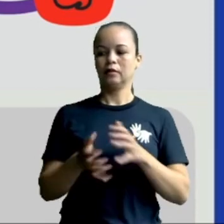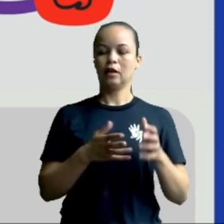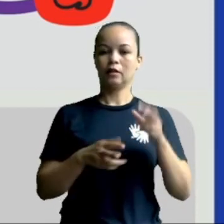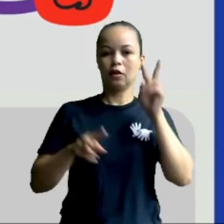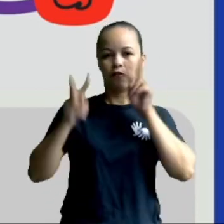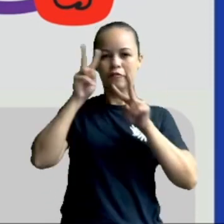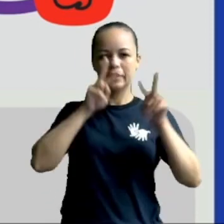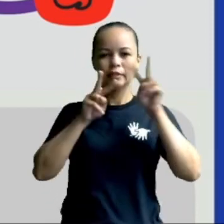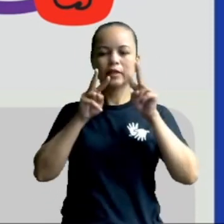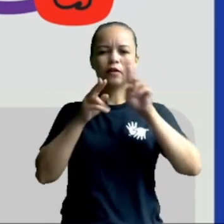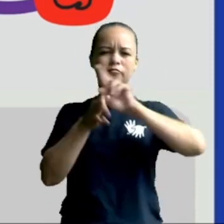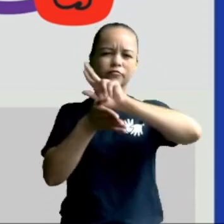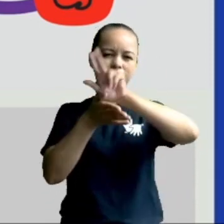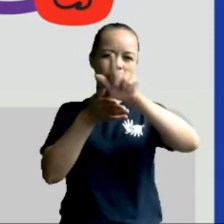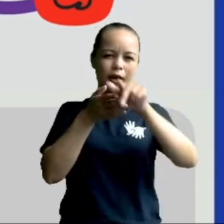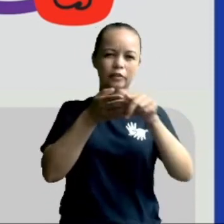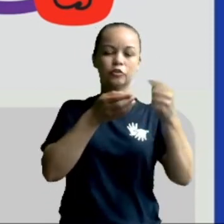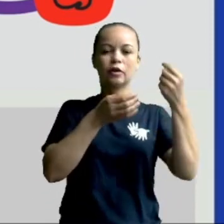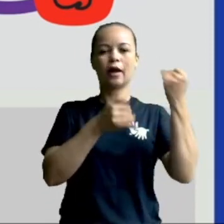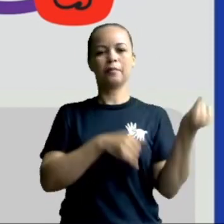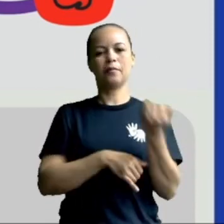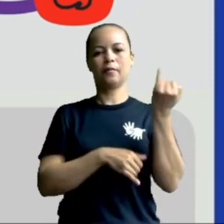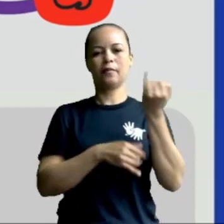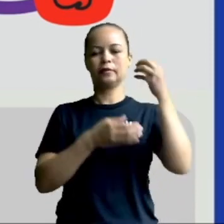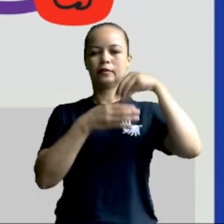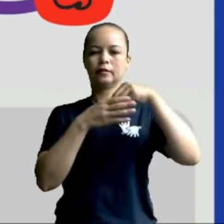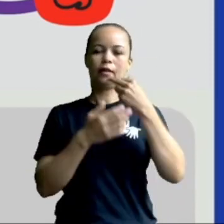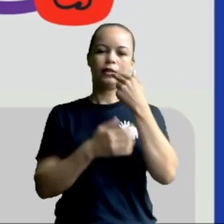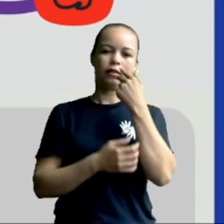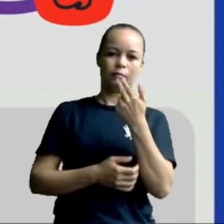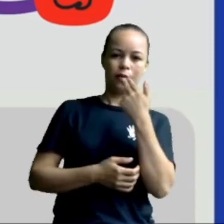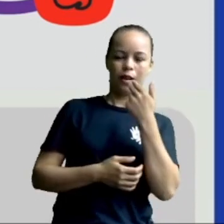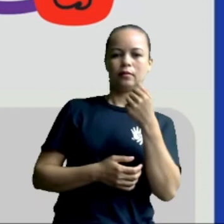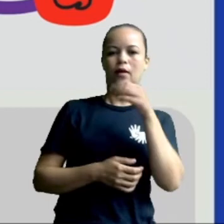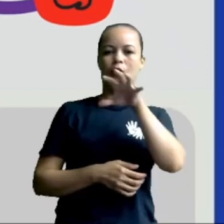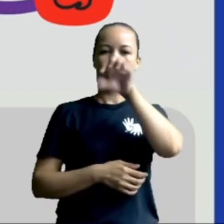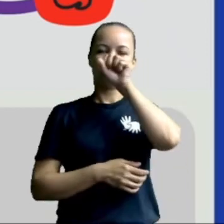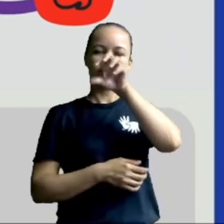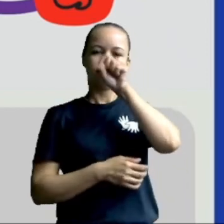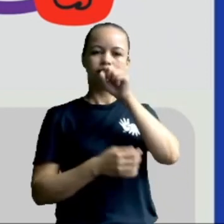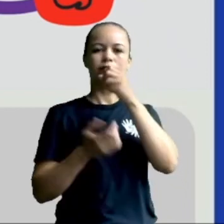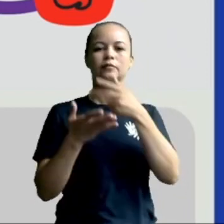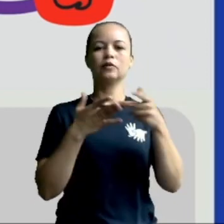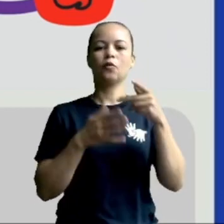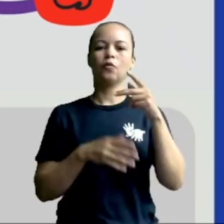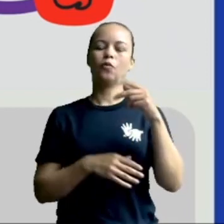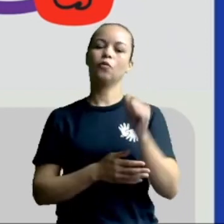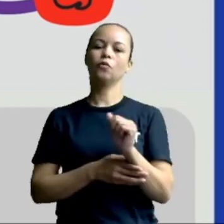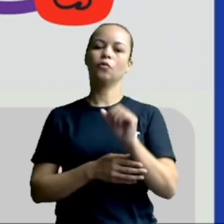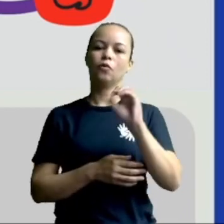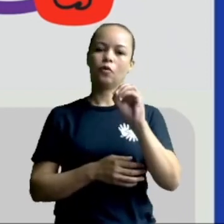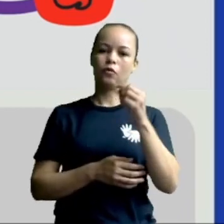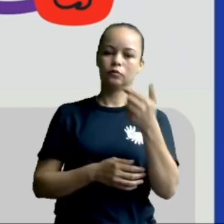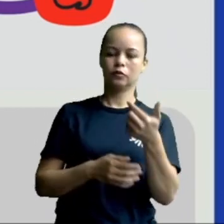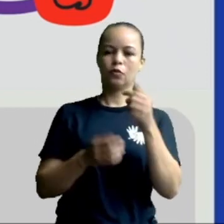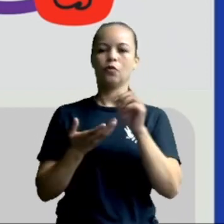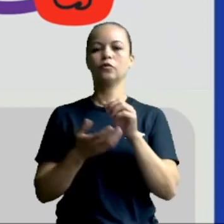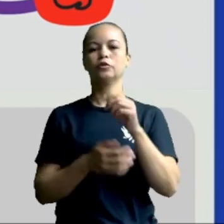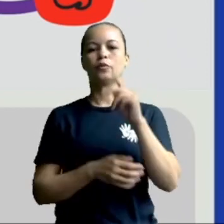visão, retina. Os quimorreceptores, aí tem o olfato, o paladar, o PO2, o pH,